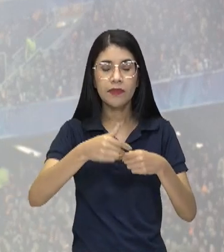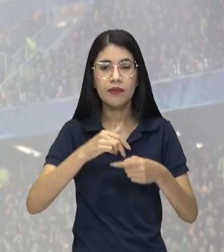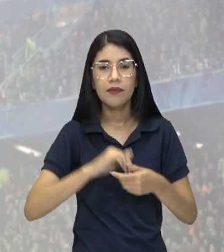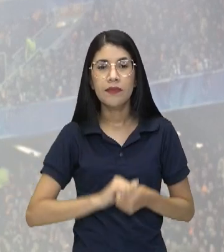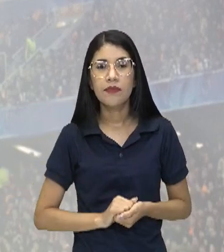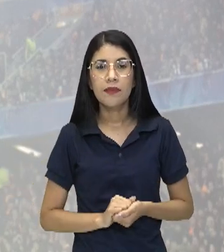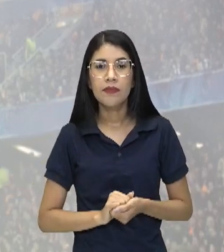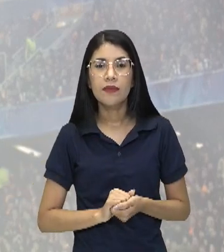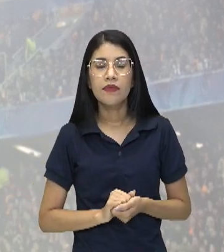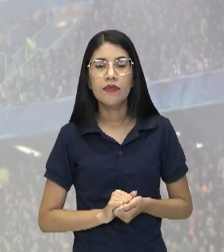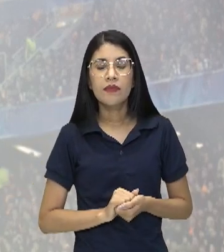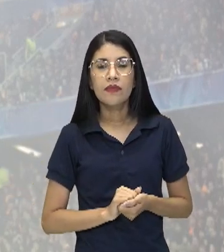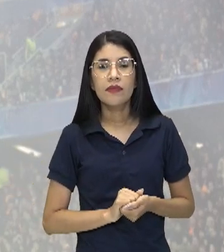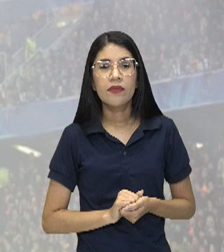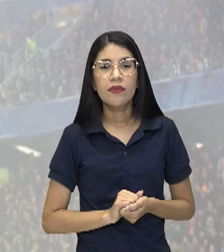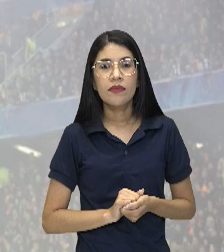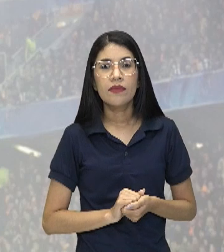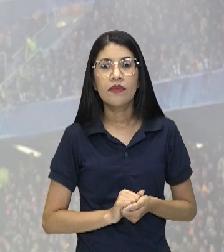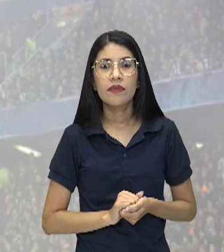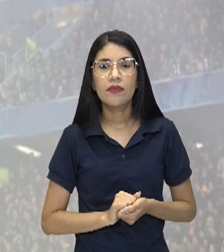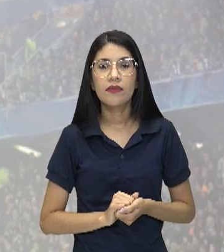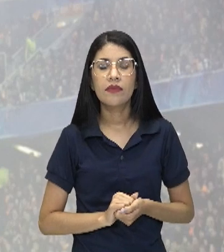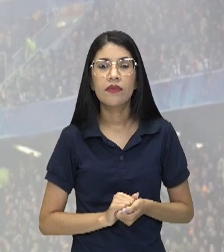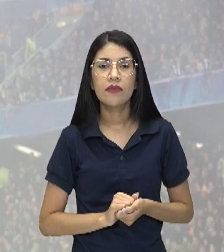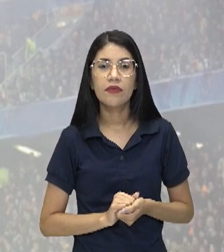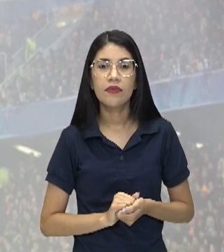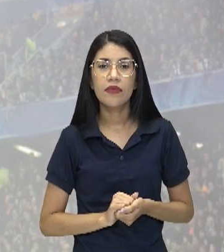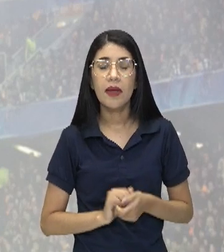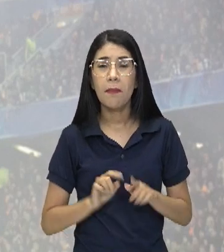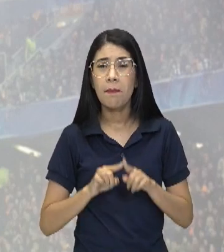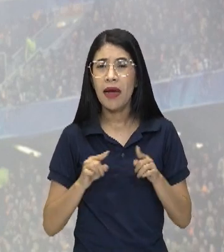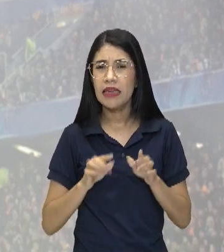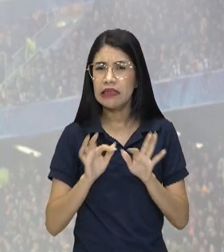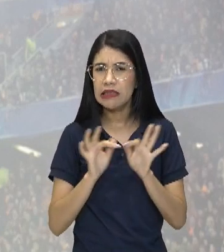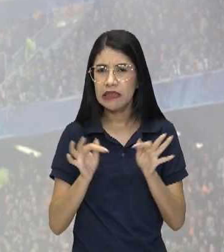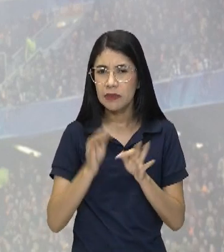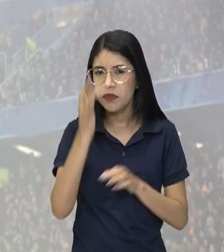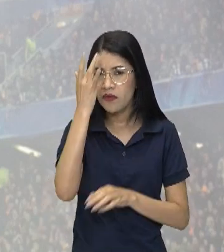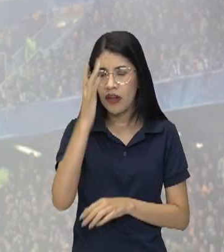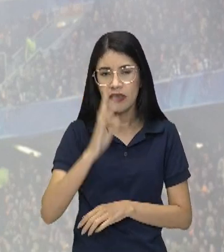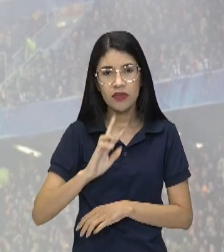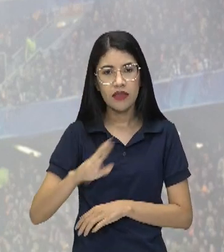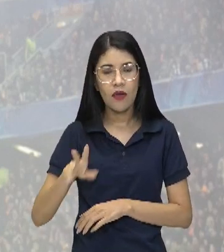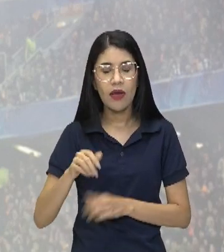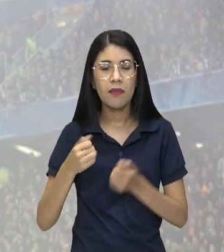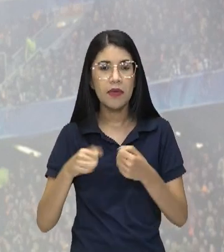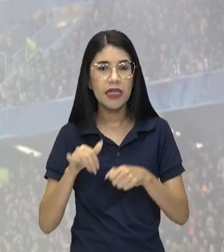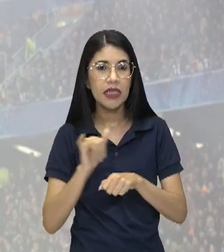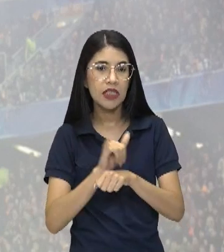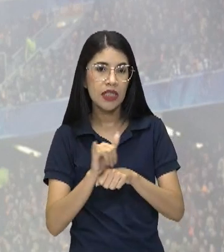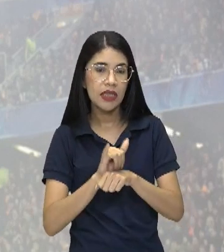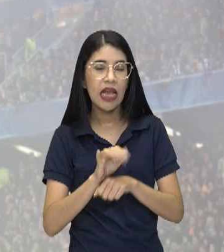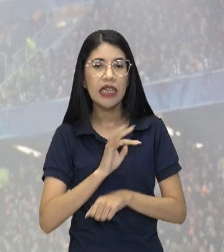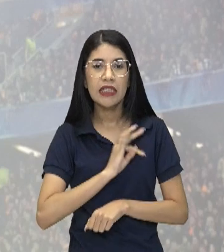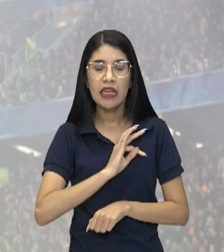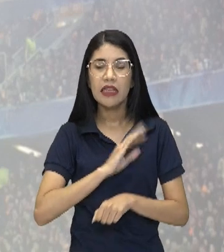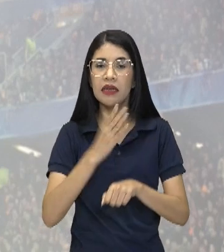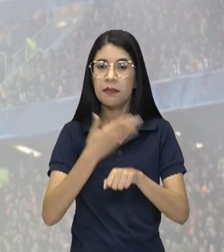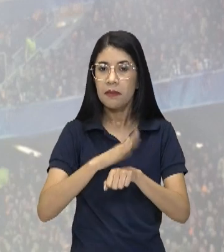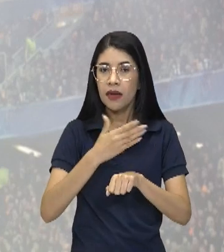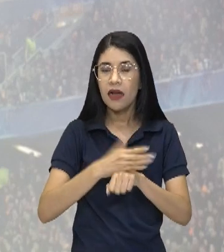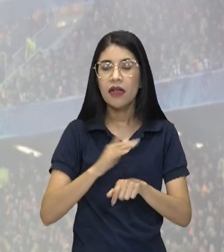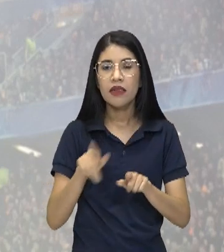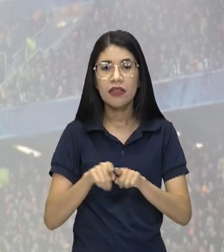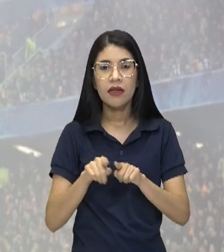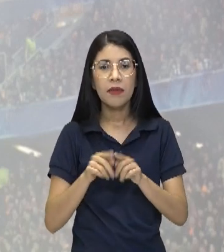aí na horizontal. E não é tão simples quanto parece, requer muita técnica e treinamento, assim como todas as